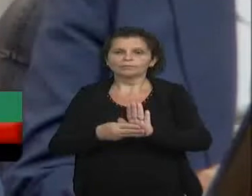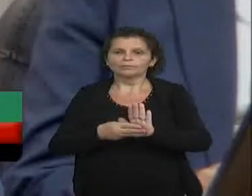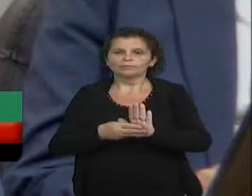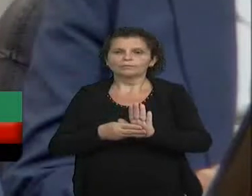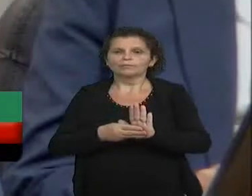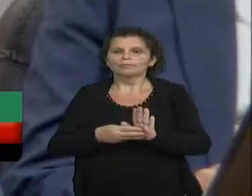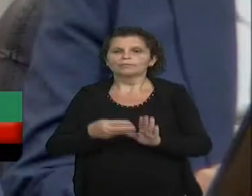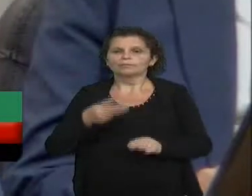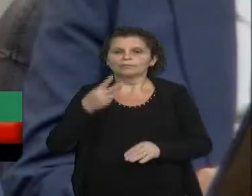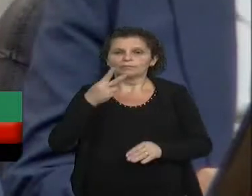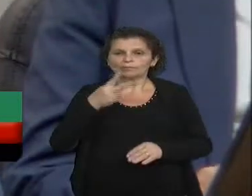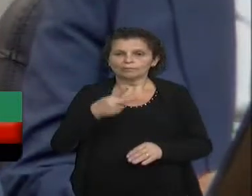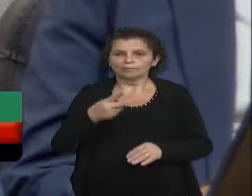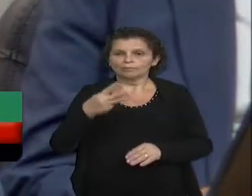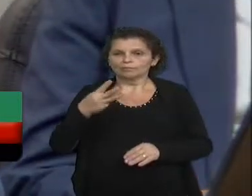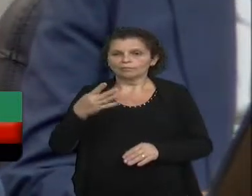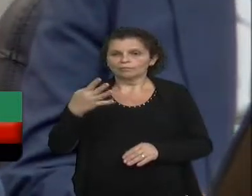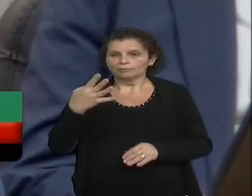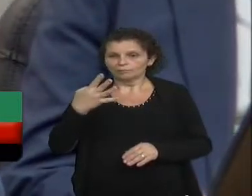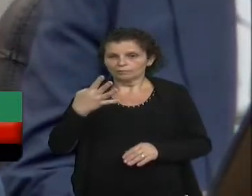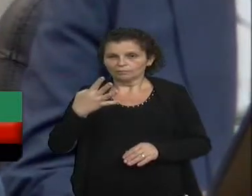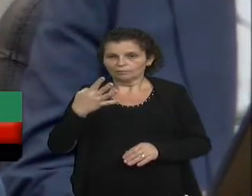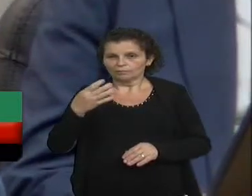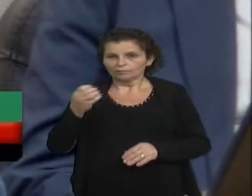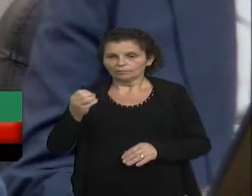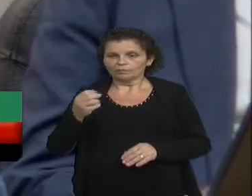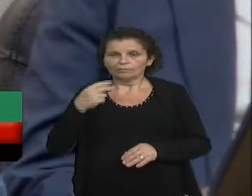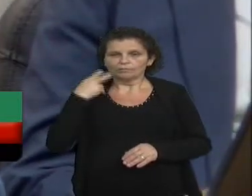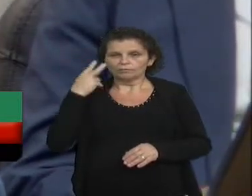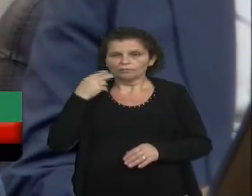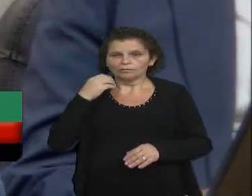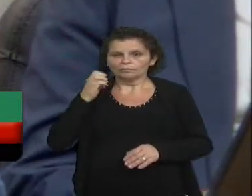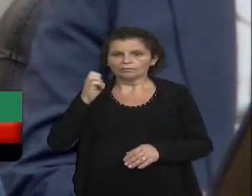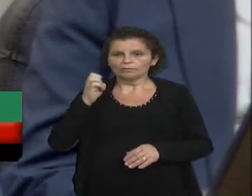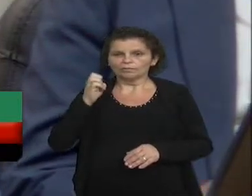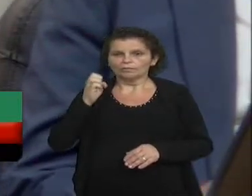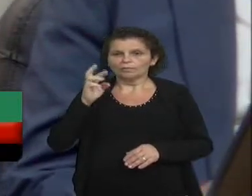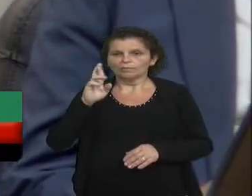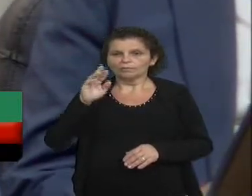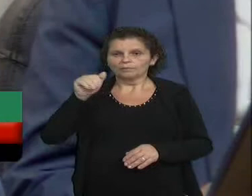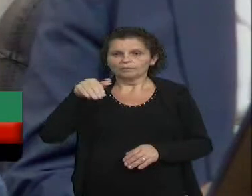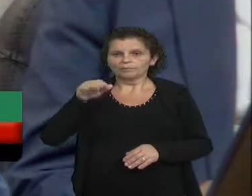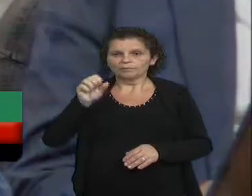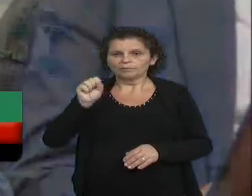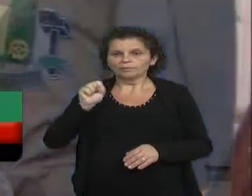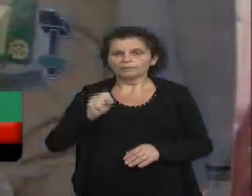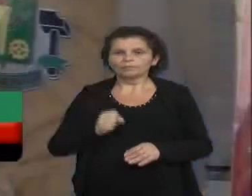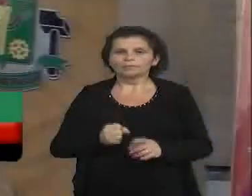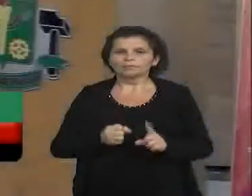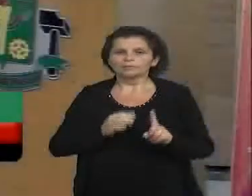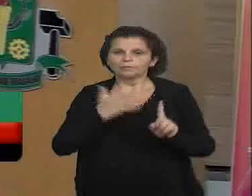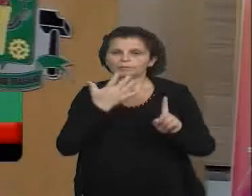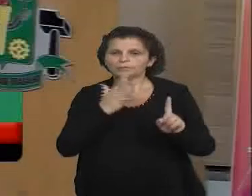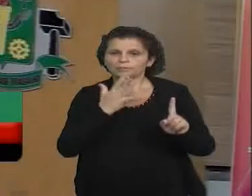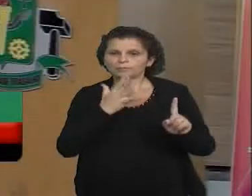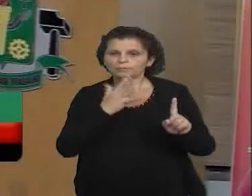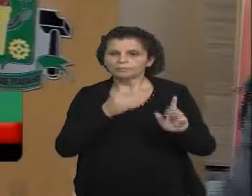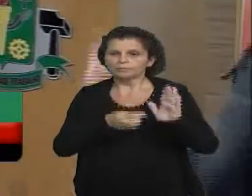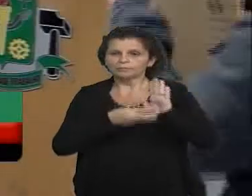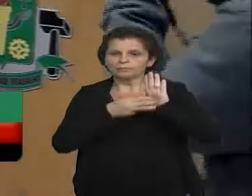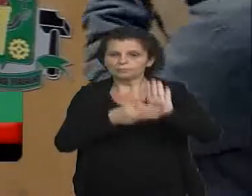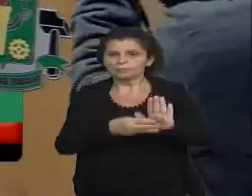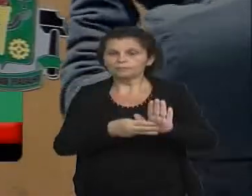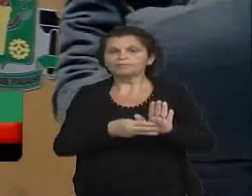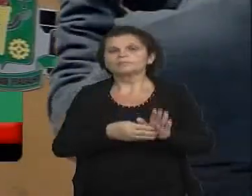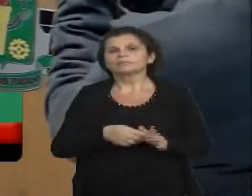de número 240, de autoria do vereador Emerson Osasco. Moção de aplauso número